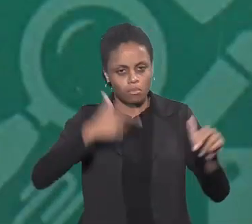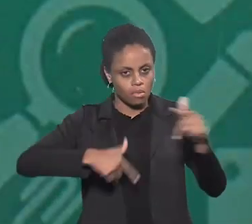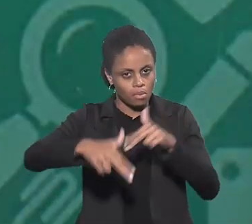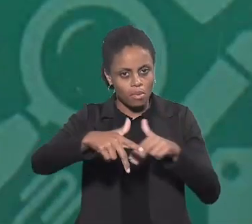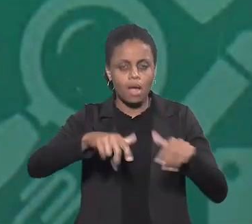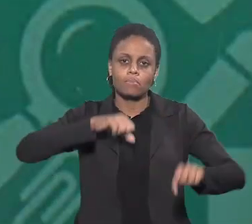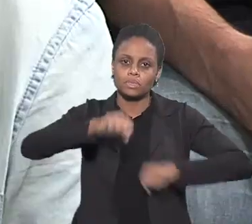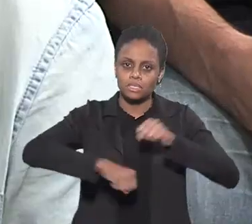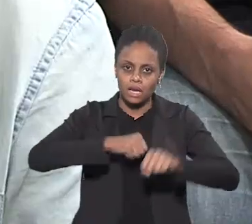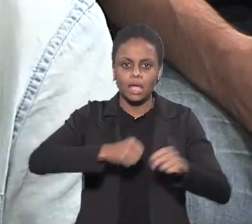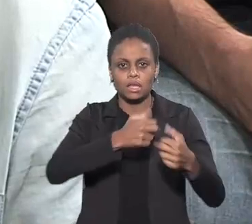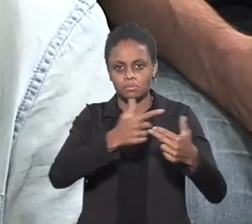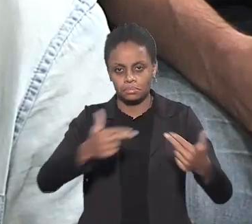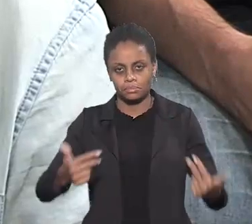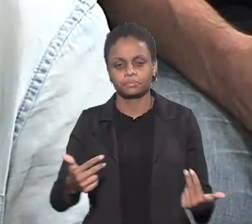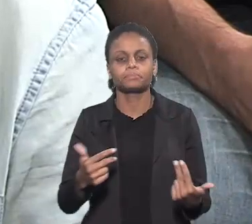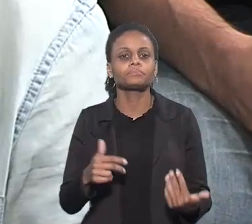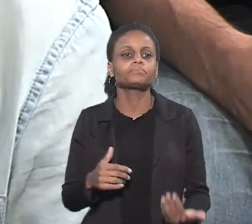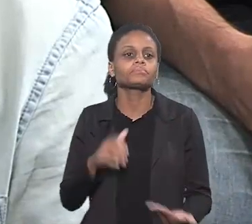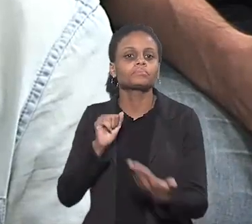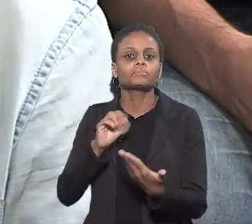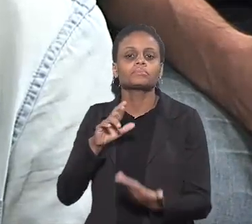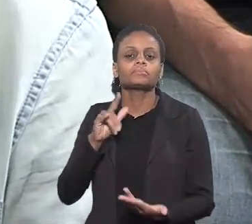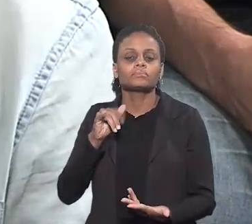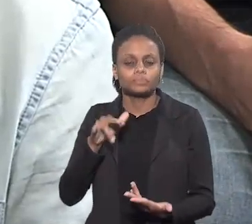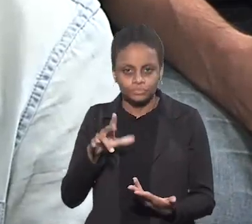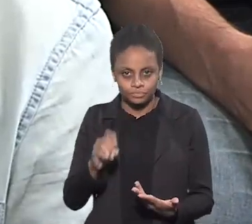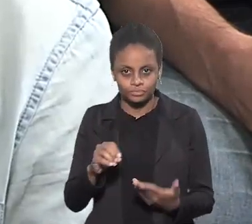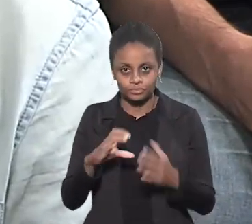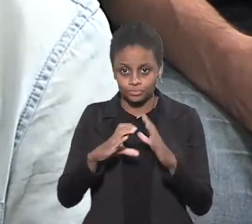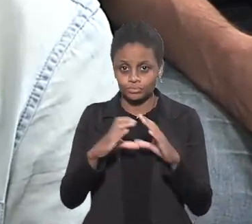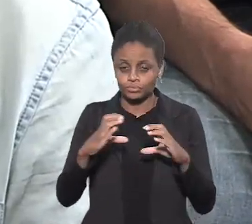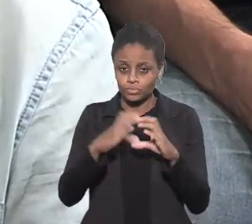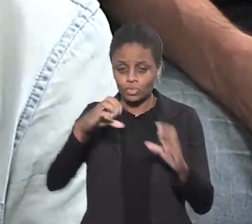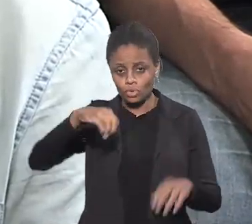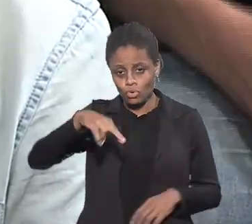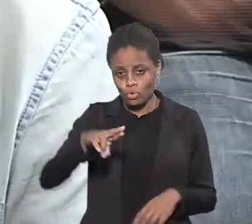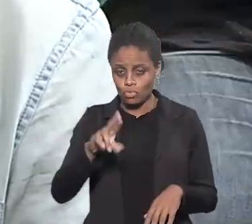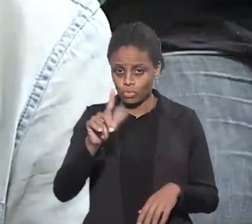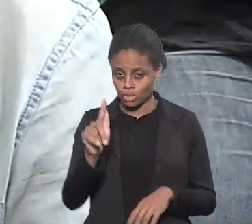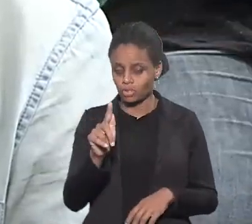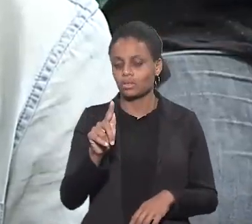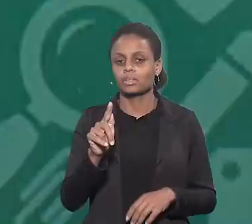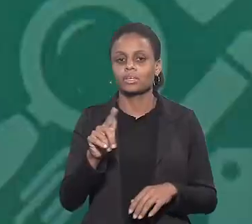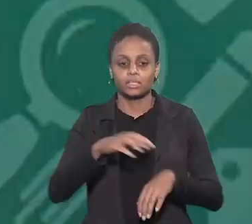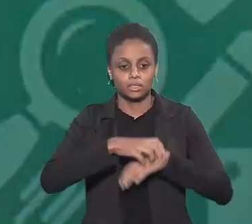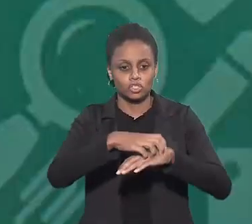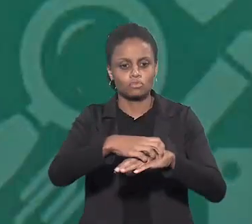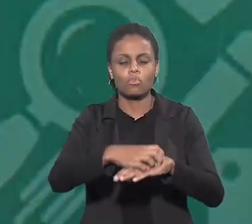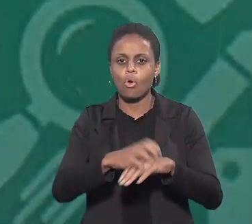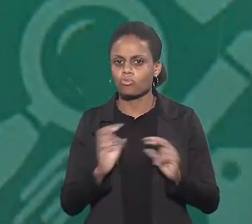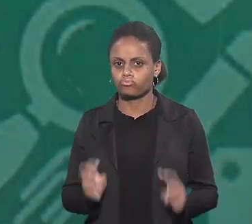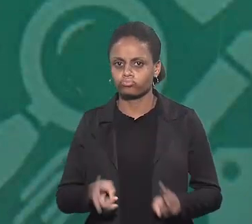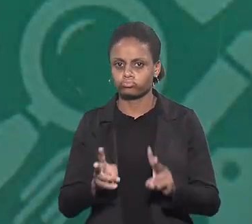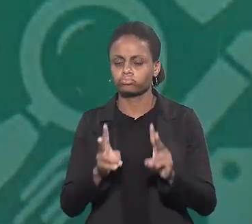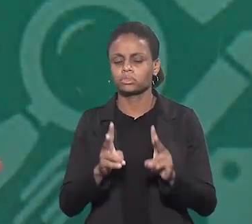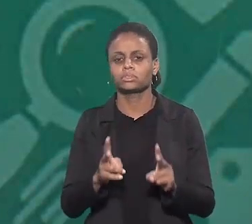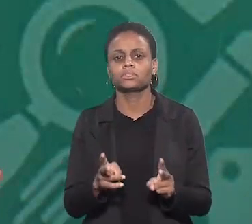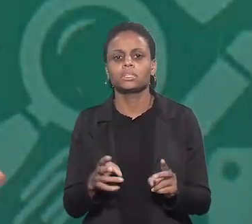patinetes e Arlindo, você é da ONG Transporte Ativo, né? Tem um foco aí ligado nessa questão